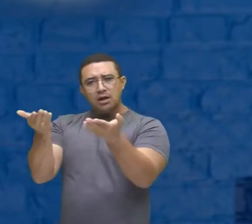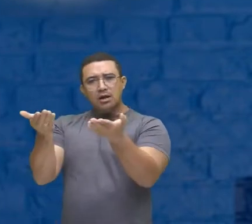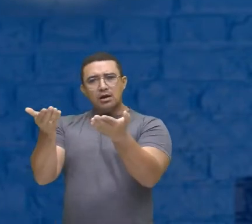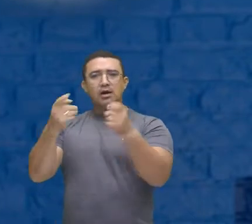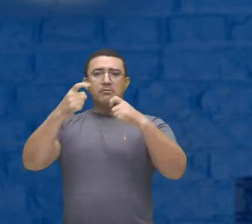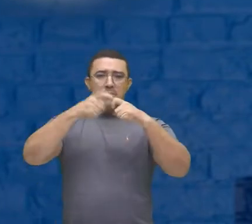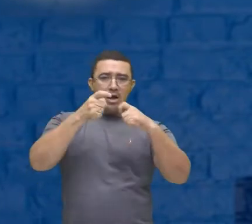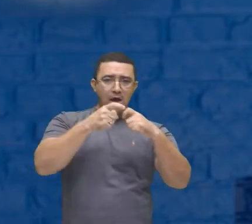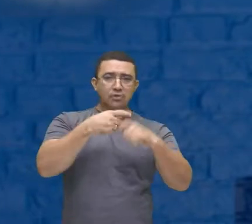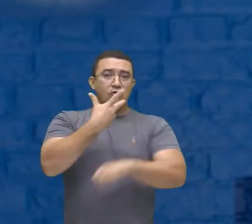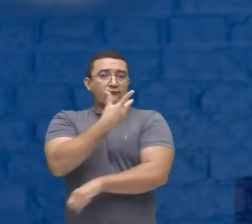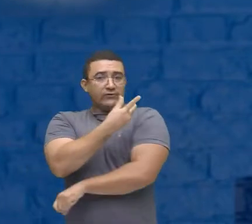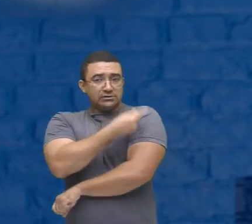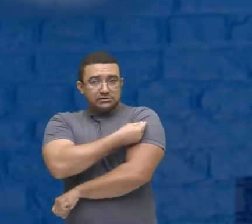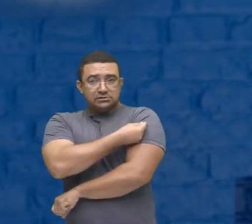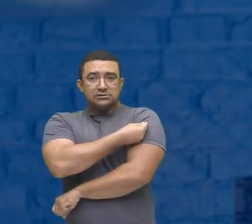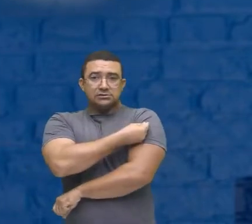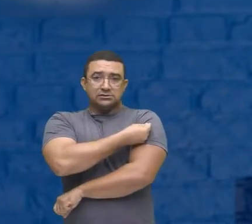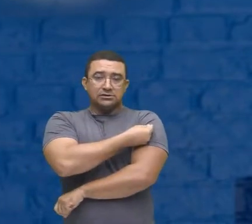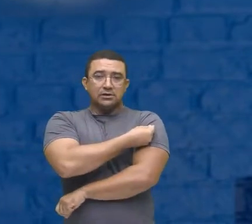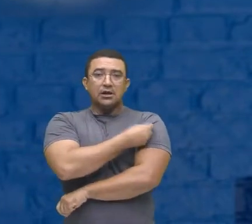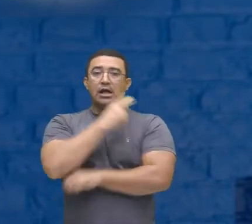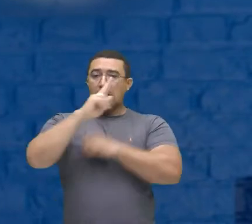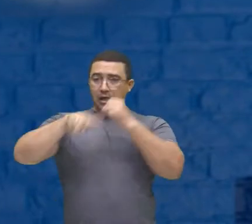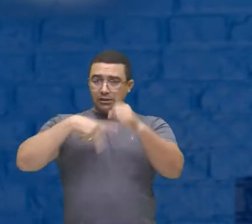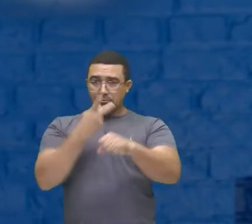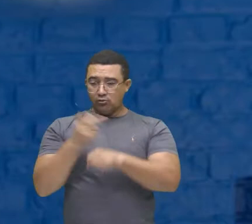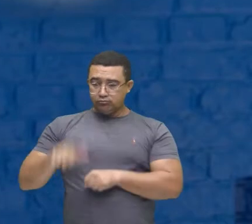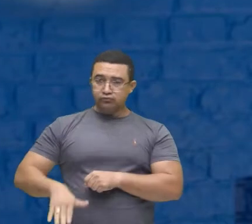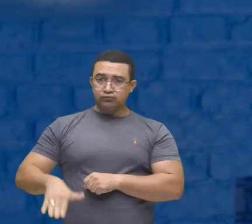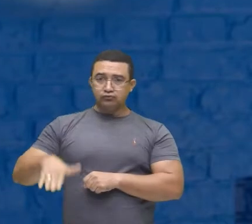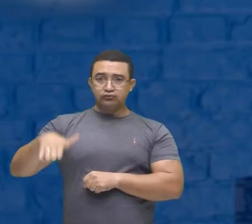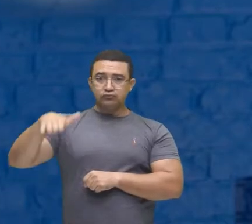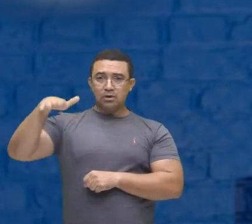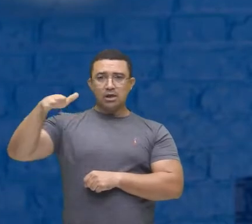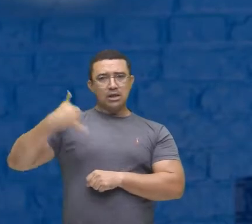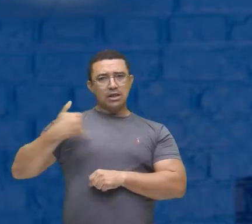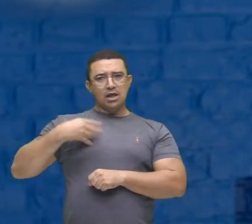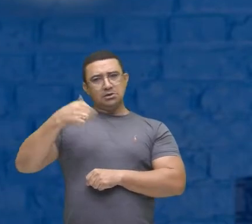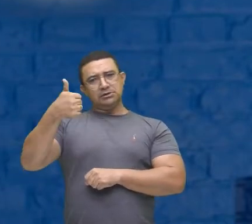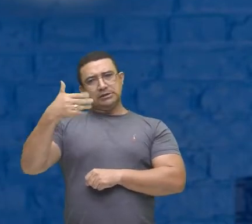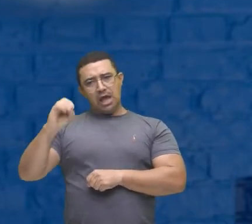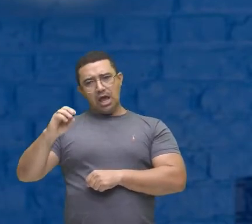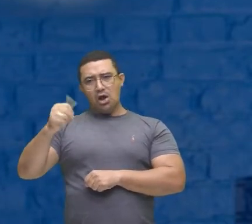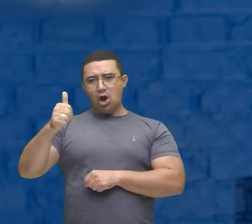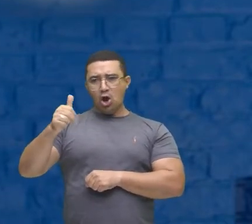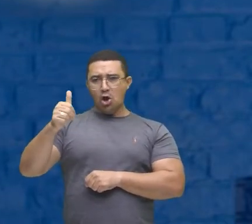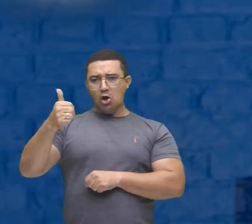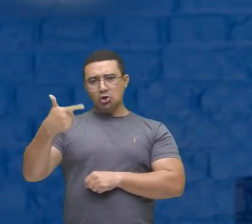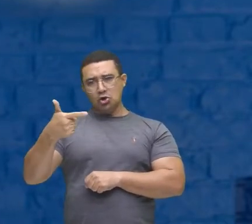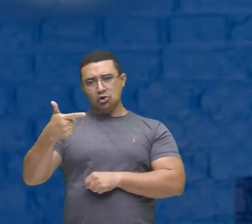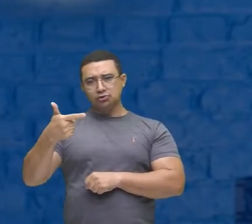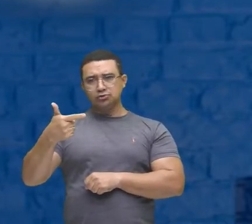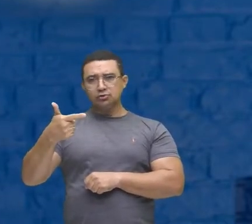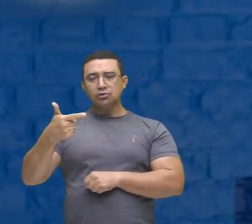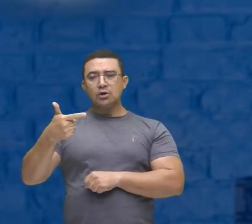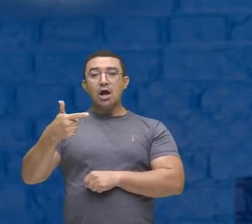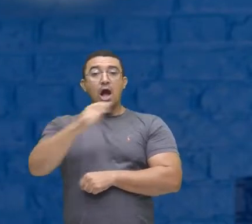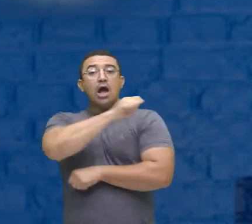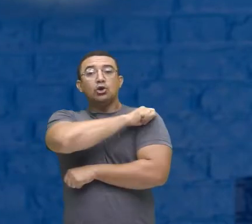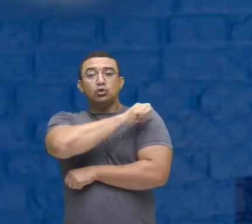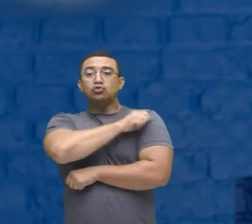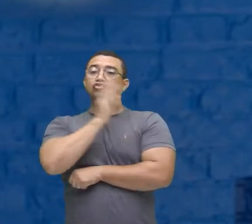tomar a vacina. E aí depois quando cresce, quando chega a 10, 11, 12 anos, que geralmente o nosso estudante está cursando o